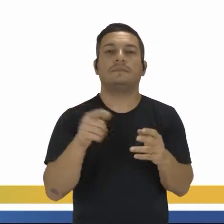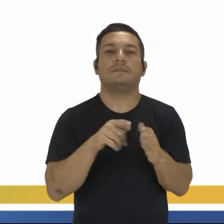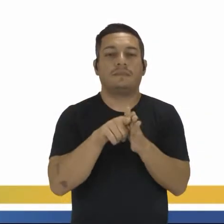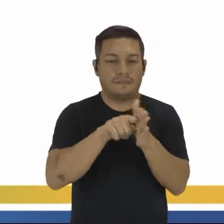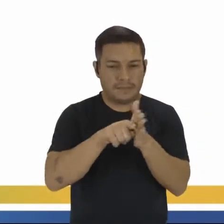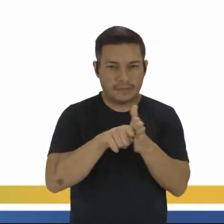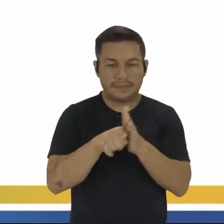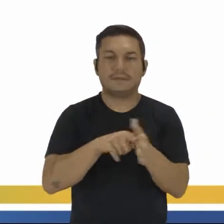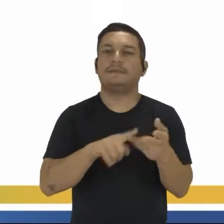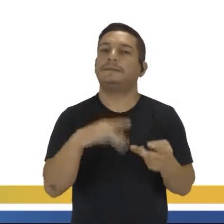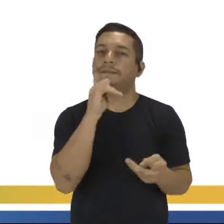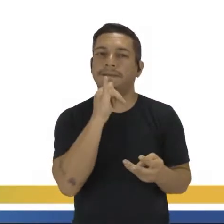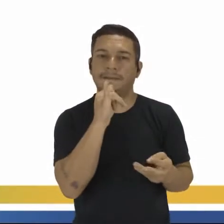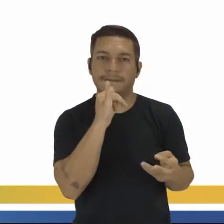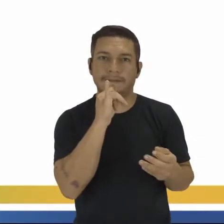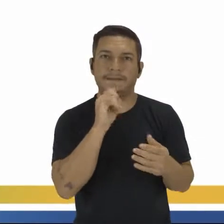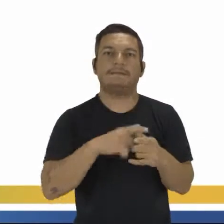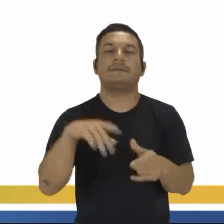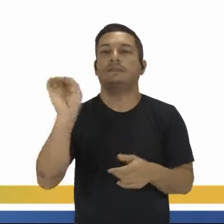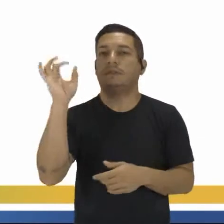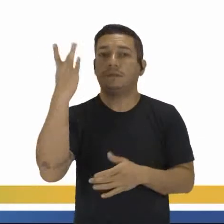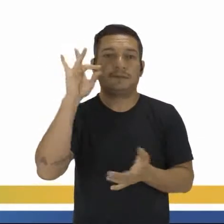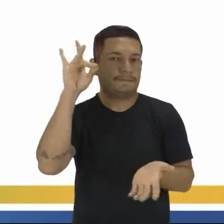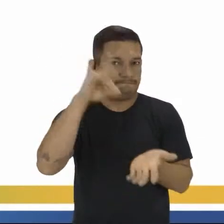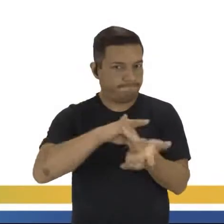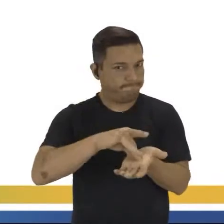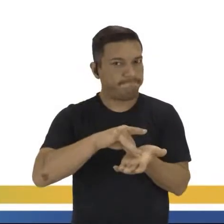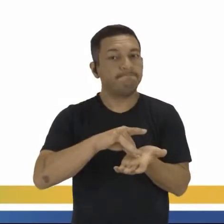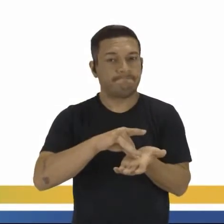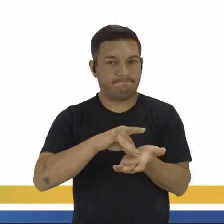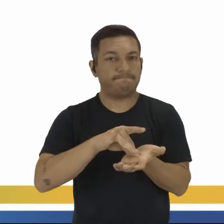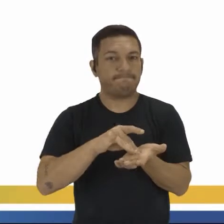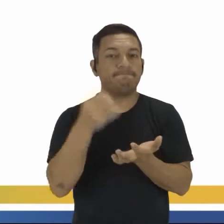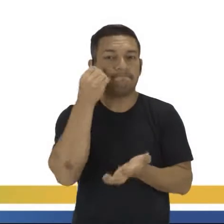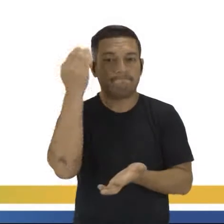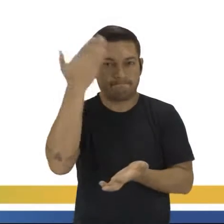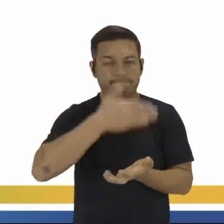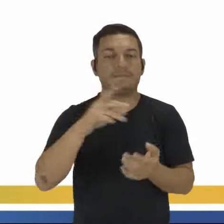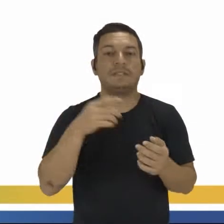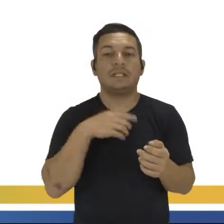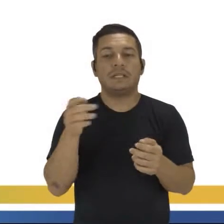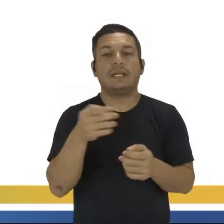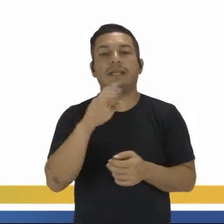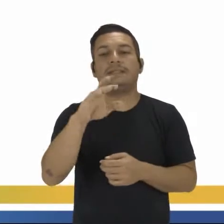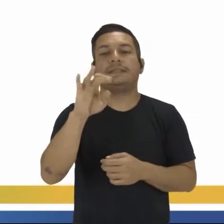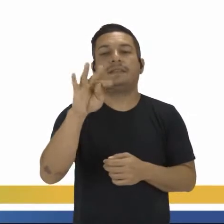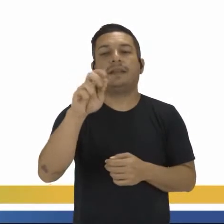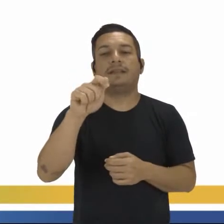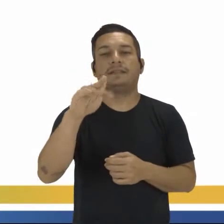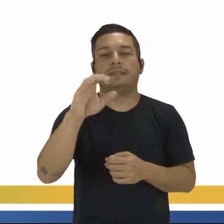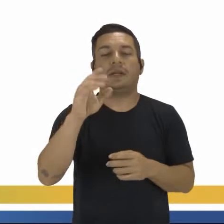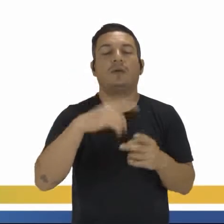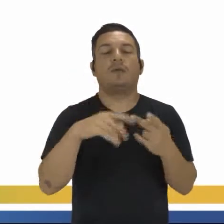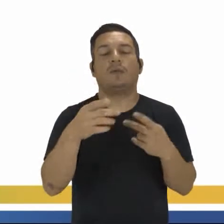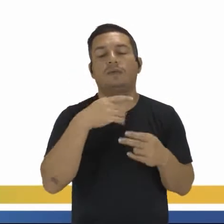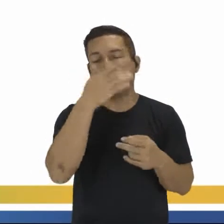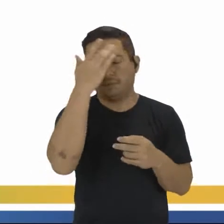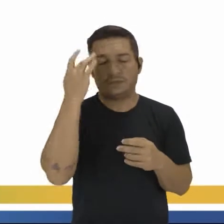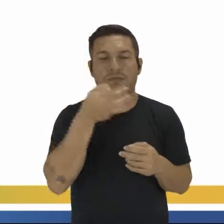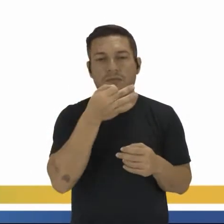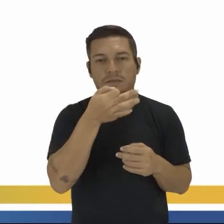em pesquisas, em fatos comprováveis, citações ou depoimentos de especialistas,